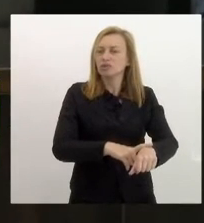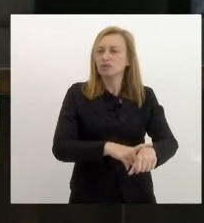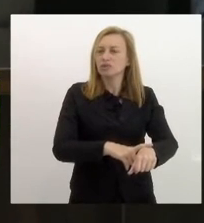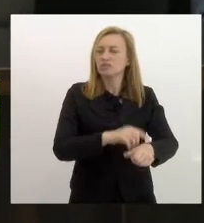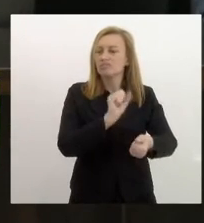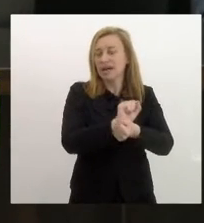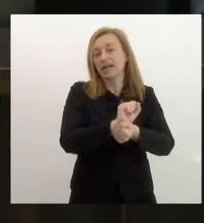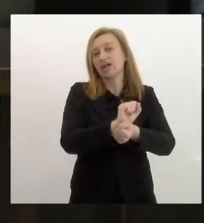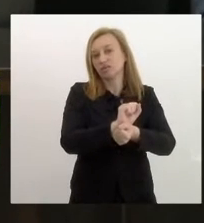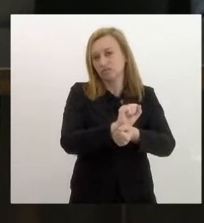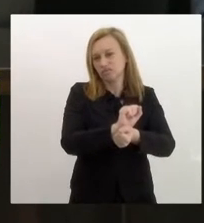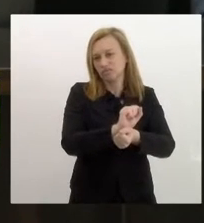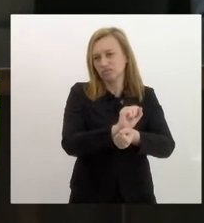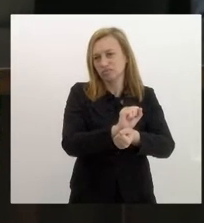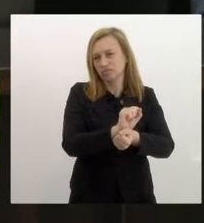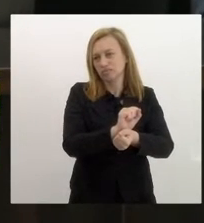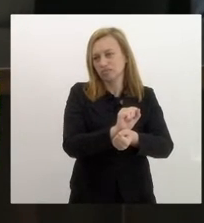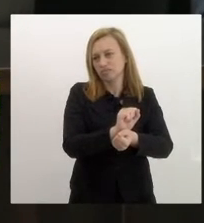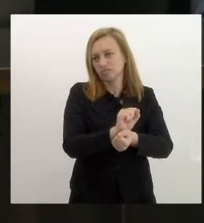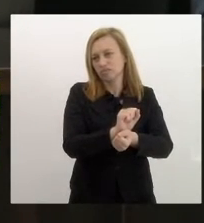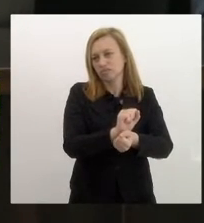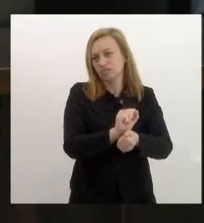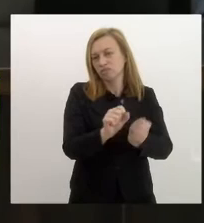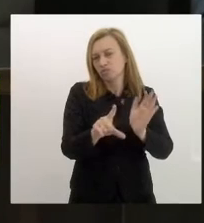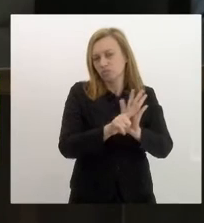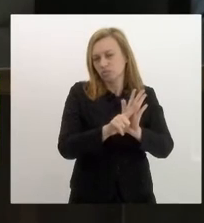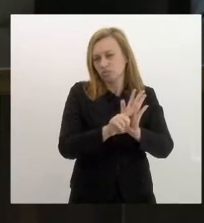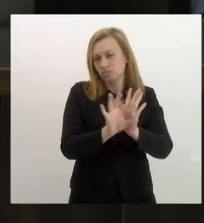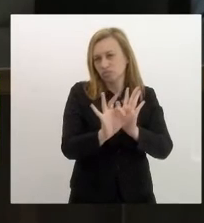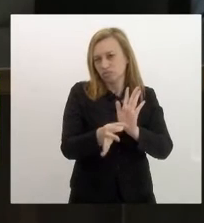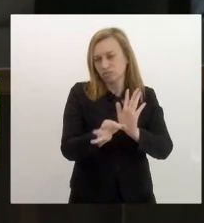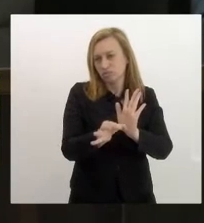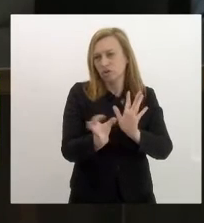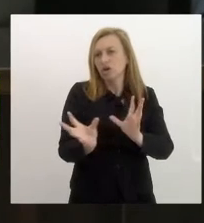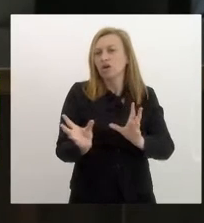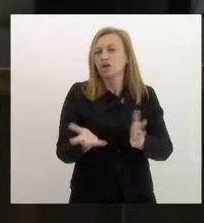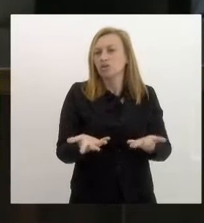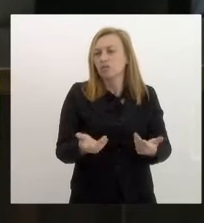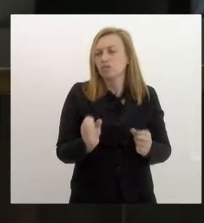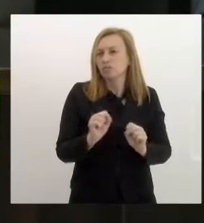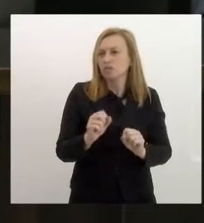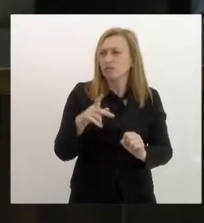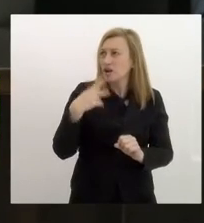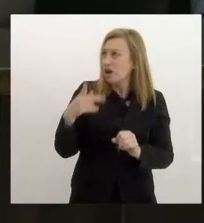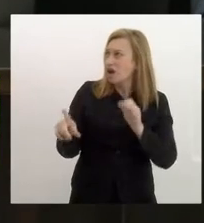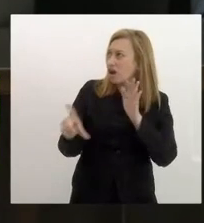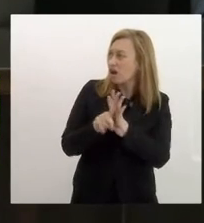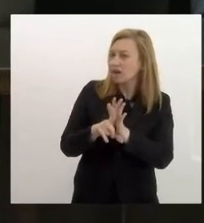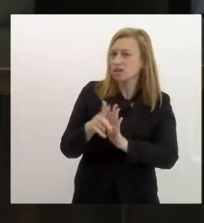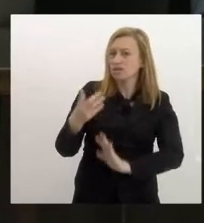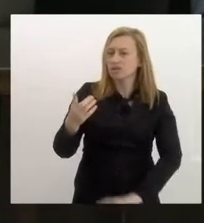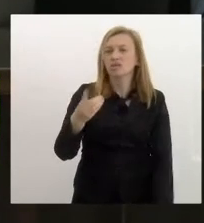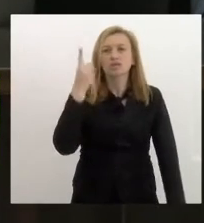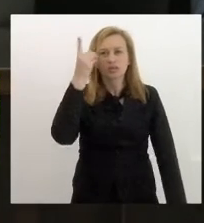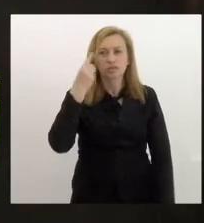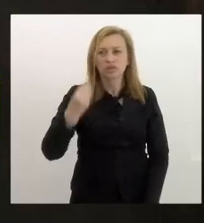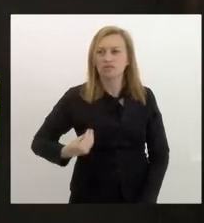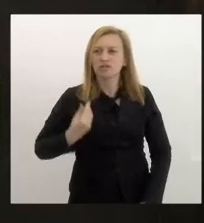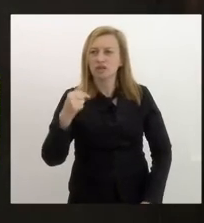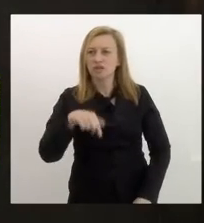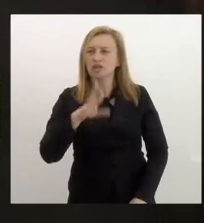paralisado por lei específica inclusive uma lei do deputado aqui presente